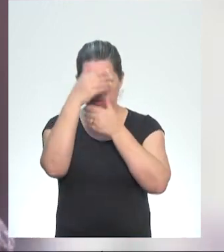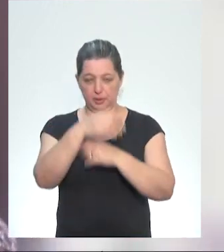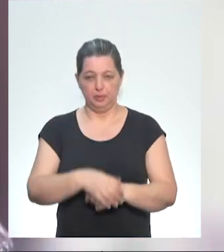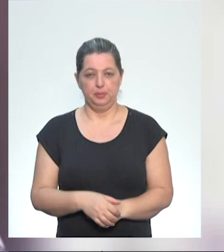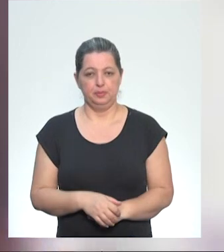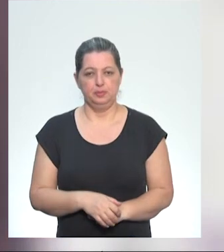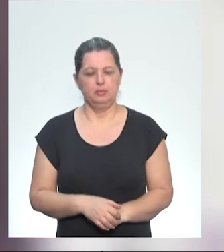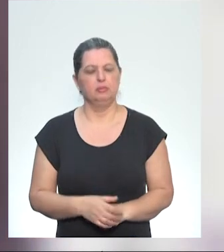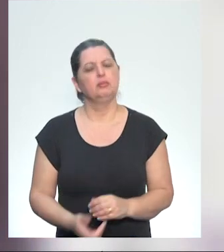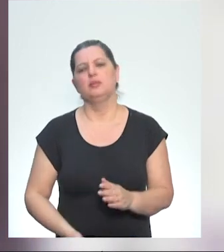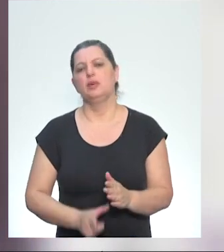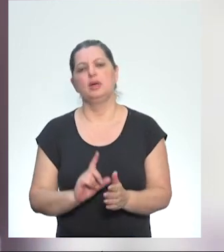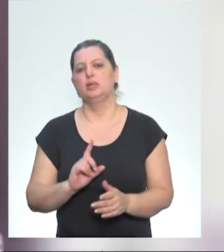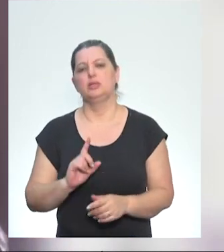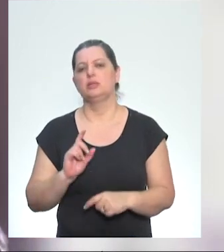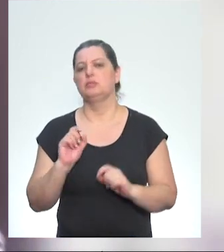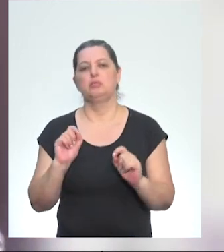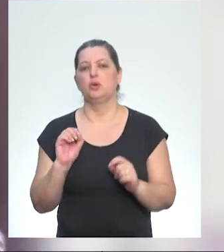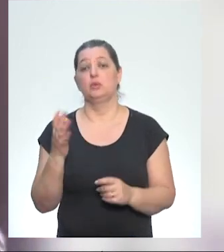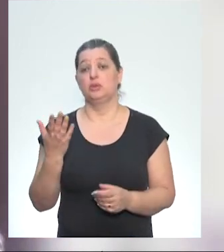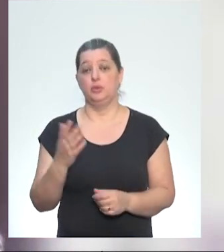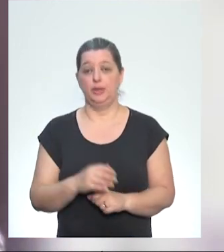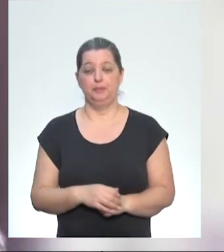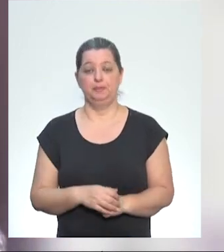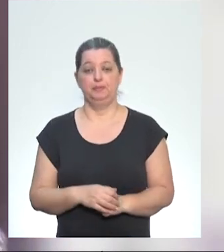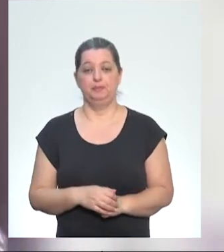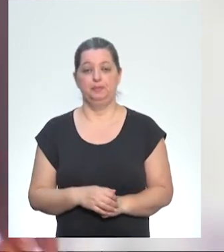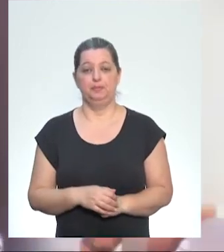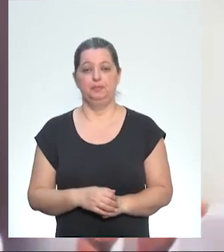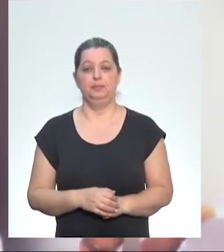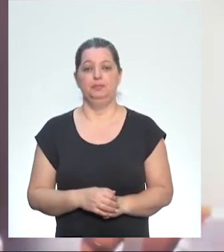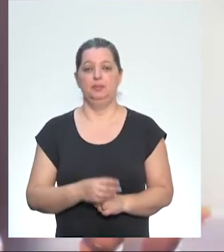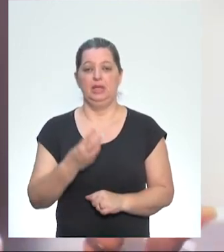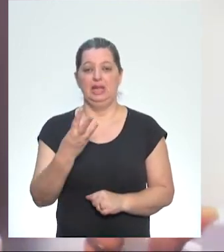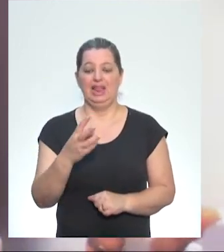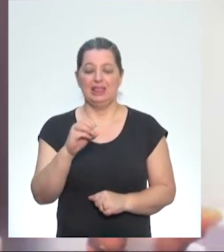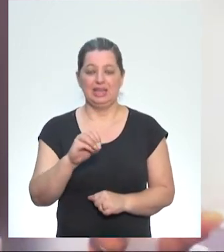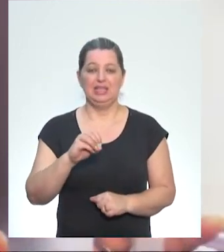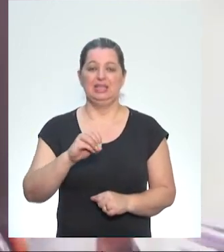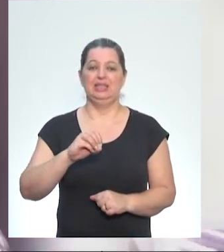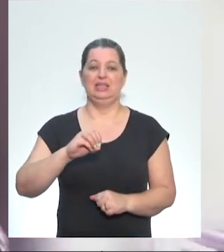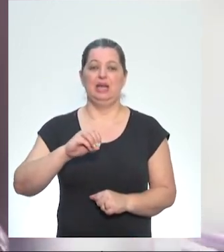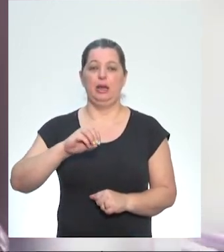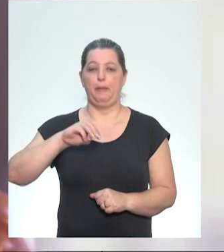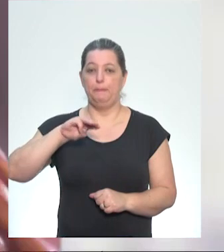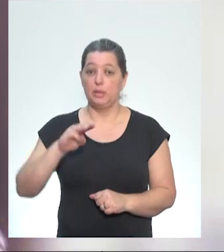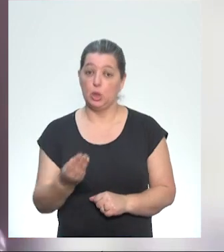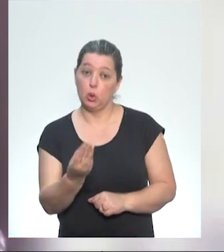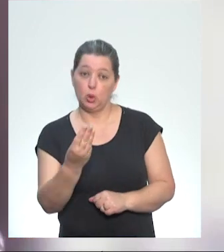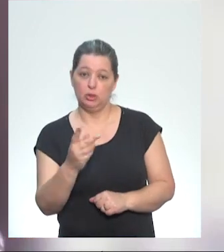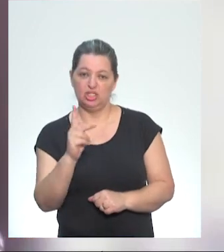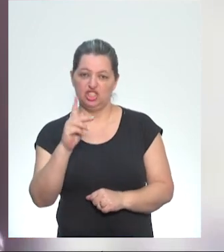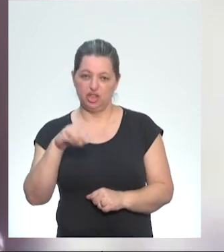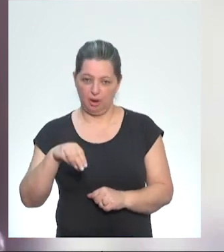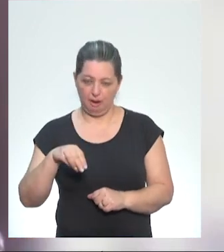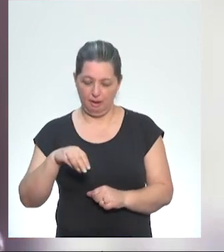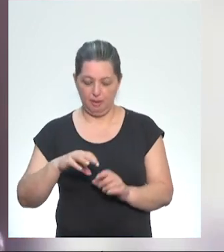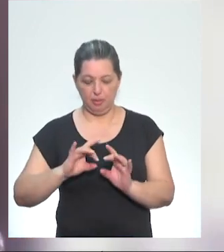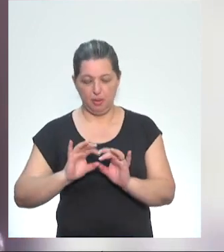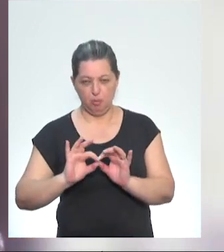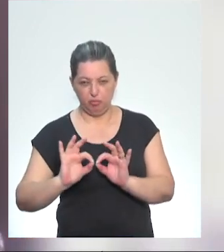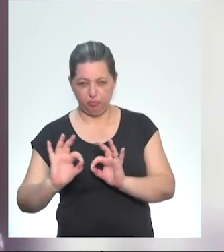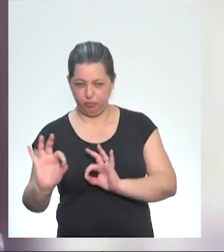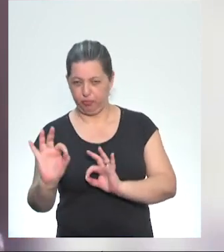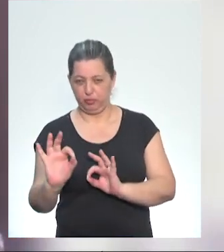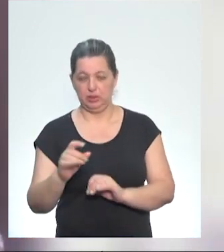que acontecia? Havia, como eu falei, 30 milhões de quilômetros, inúmeros grupos étnico-culturais,